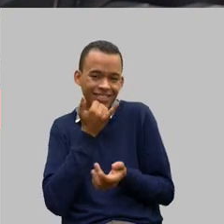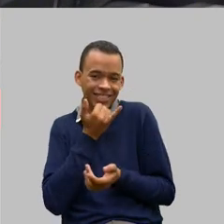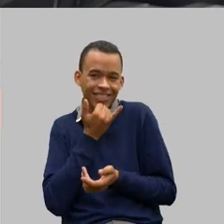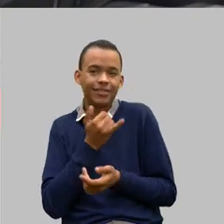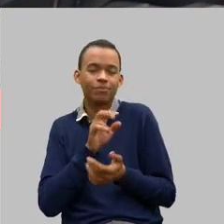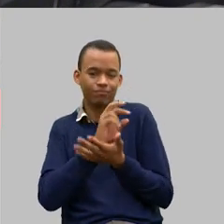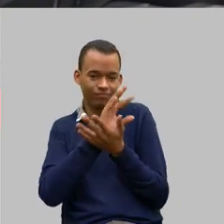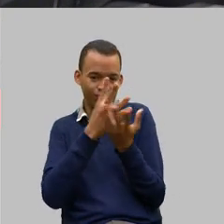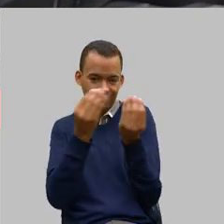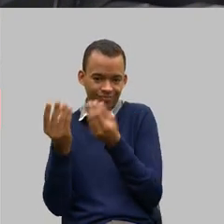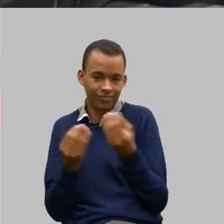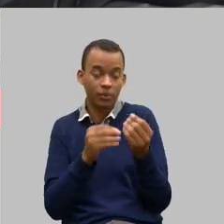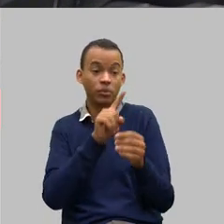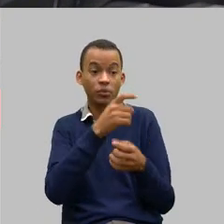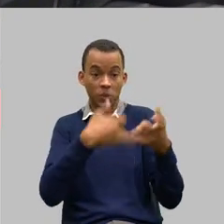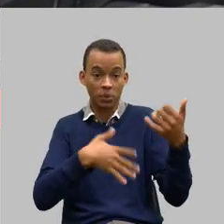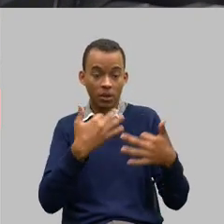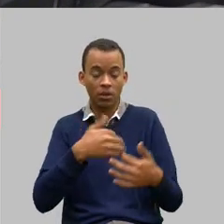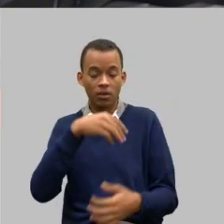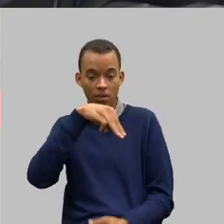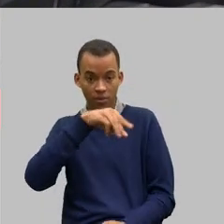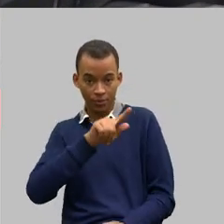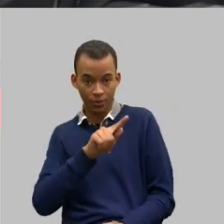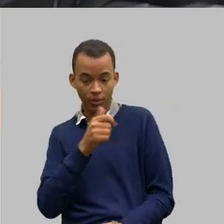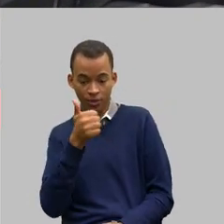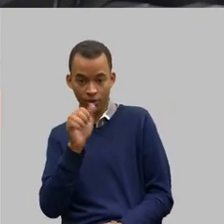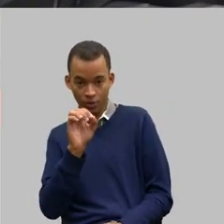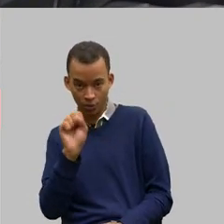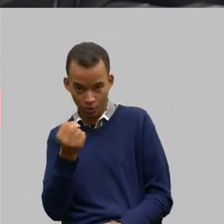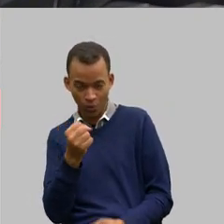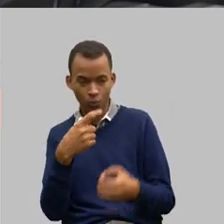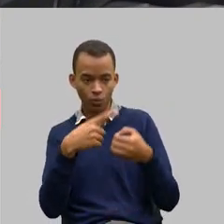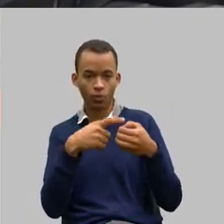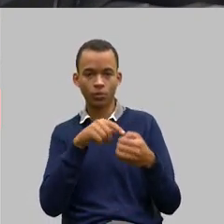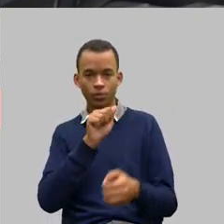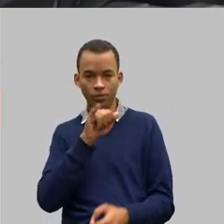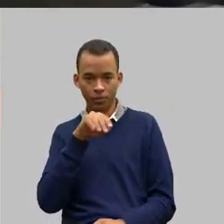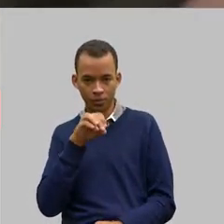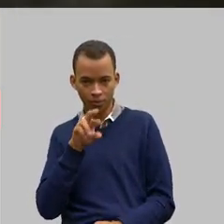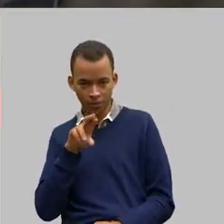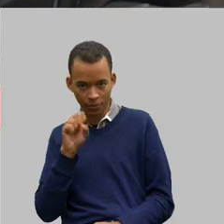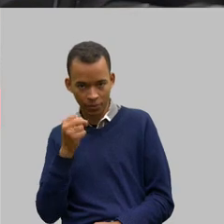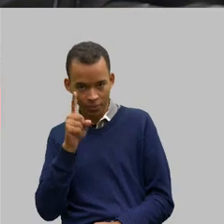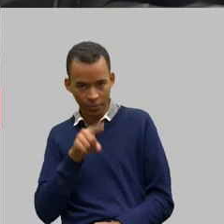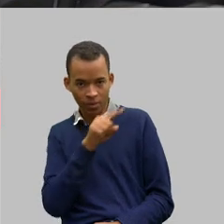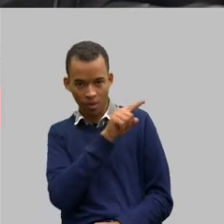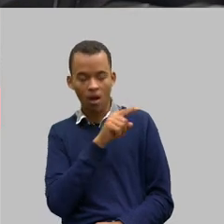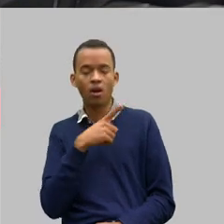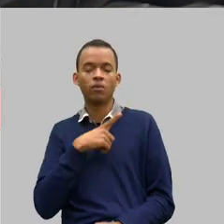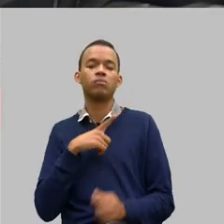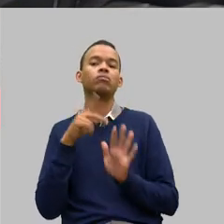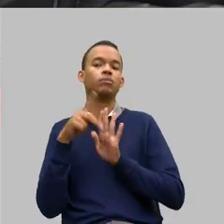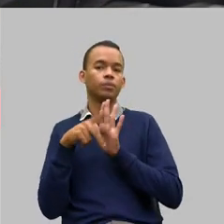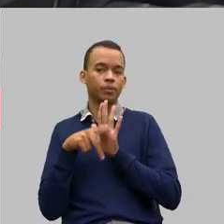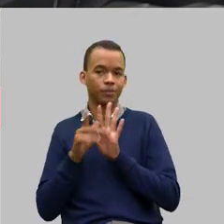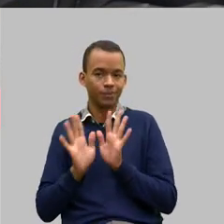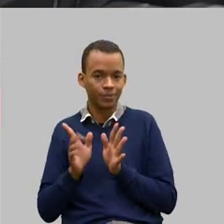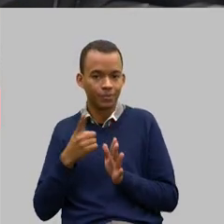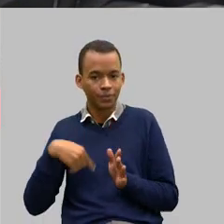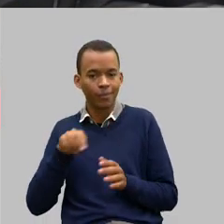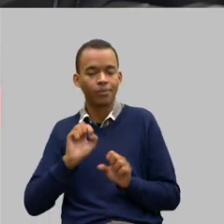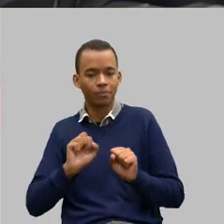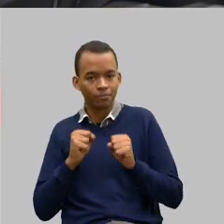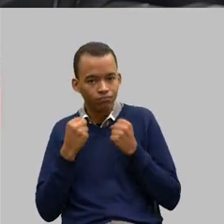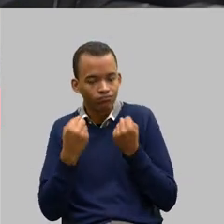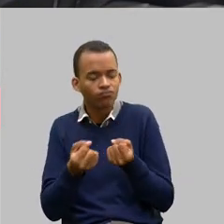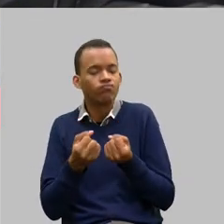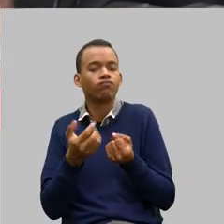em relação a MG 108 né muton e morz deputado a gente tá né a gente tem o projeto né E aí é sempre o nosso esforço né